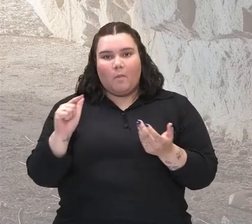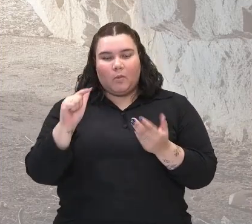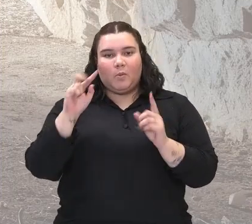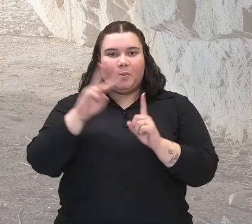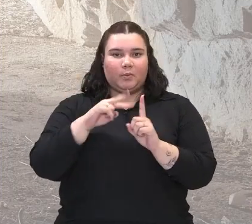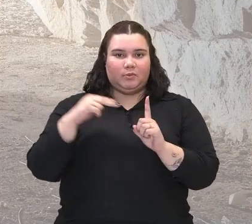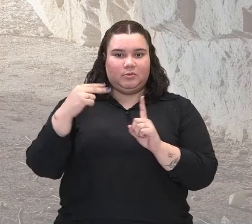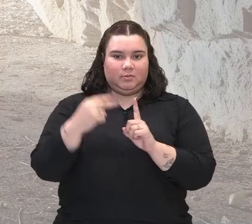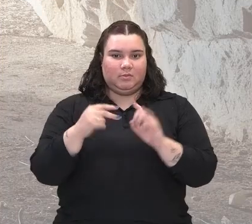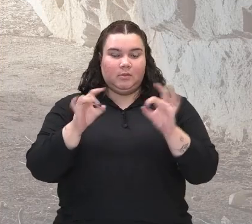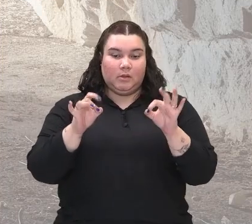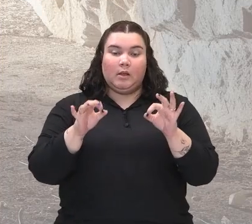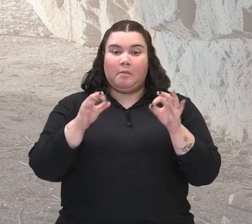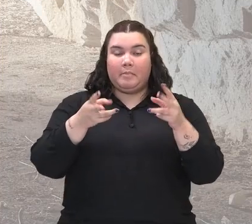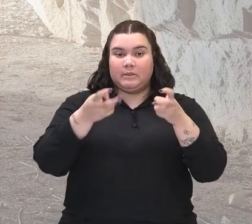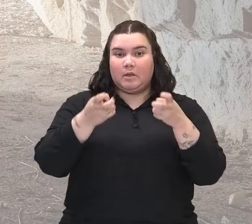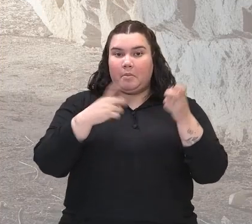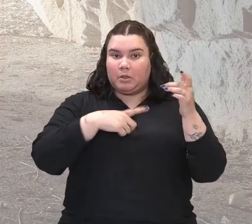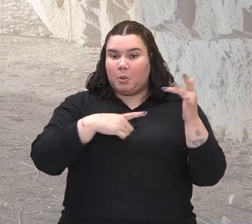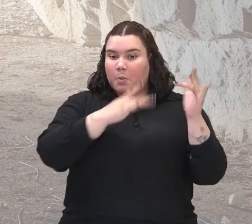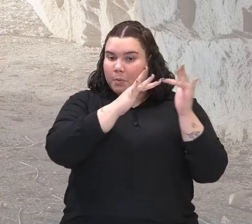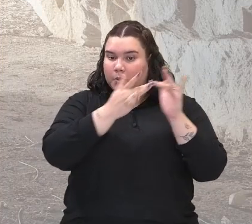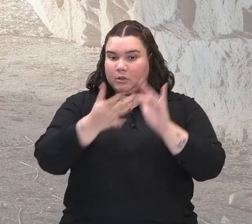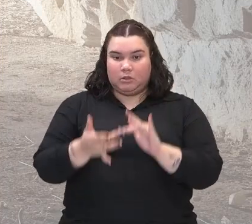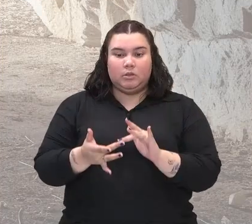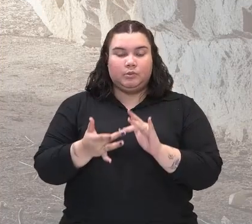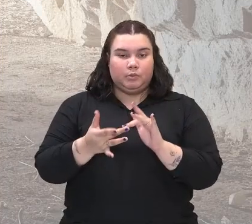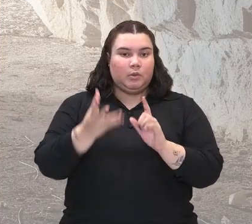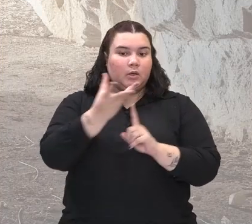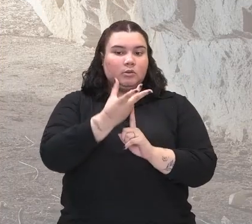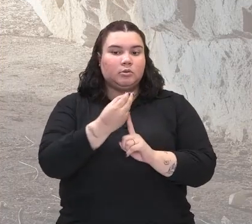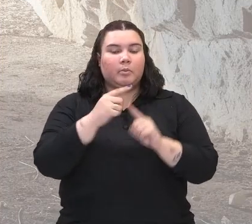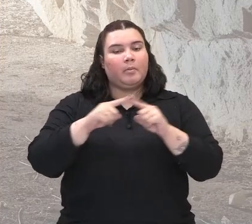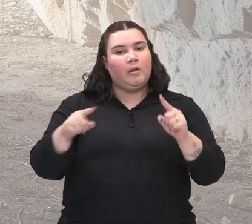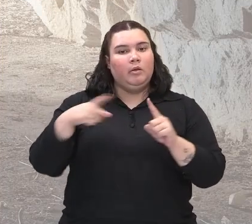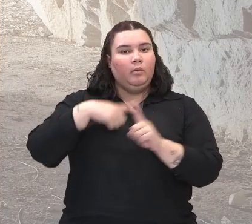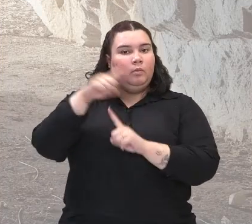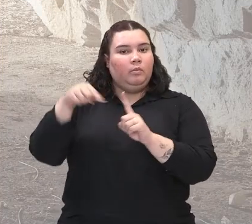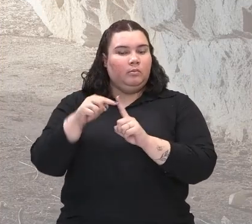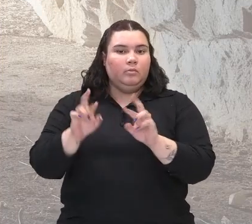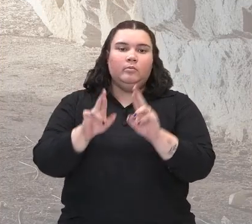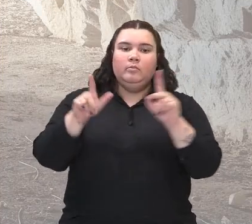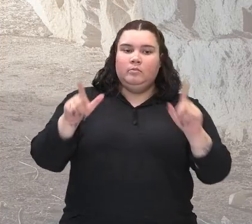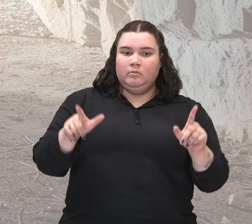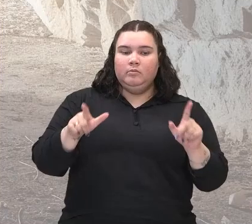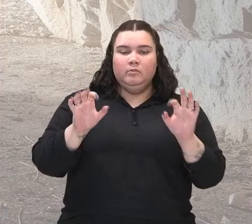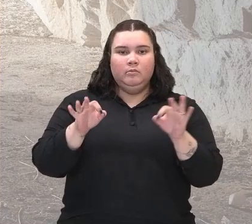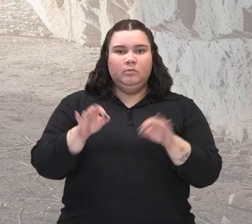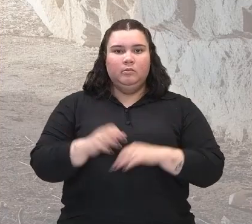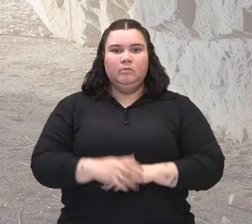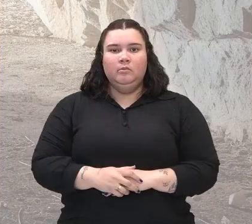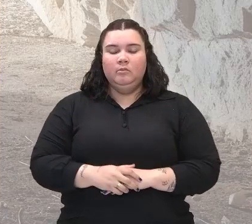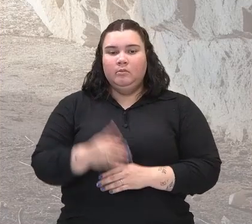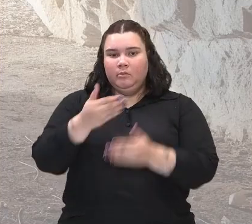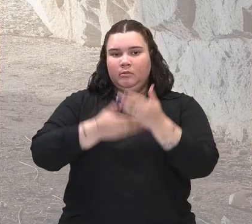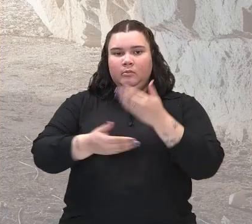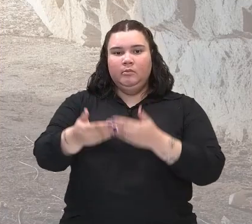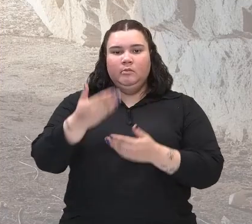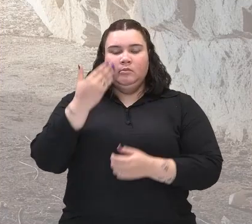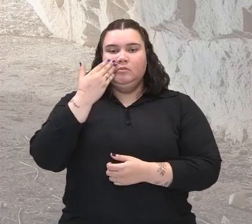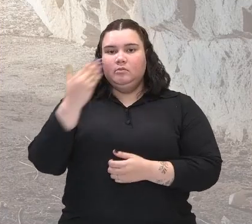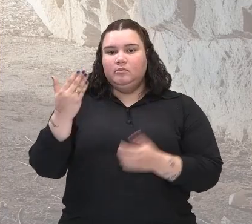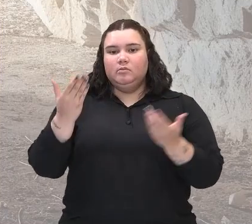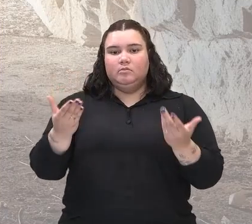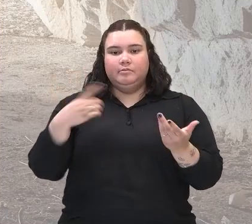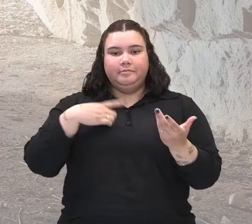tem um contexto de produção artística mas ela tem uma funcionalidade e quando continuando né a nossa viagem aí